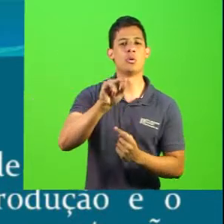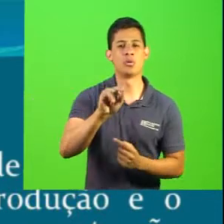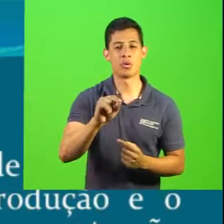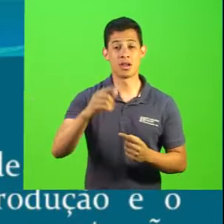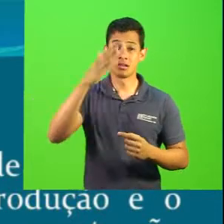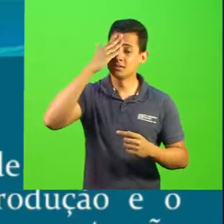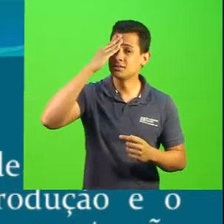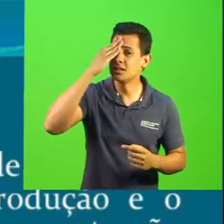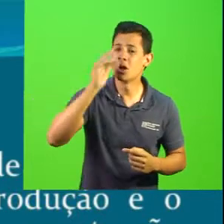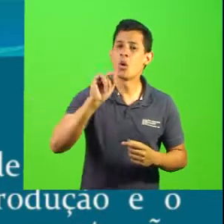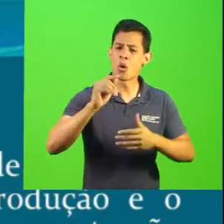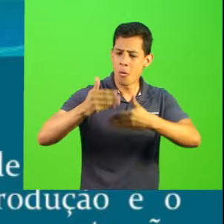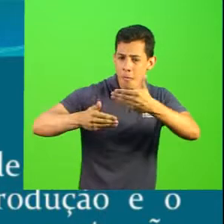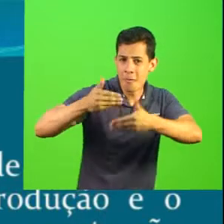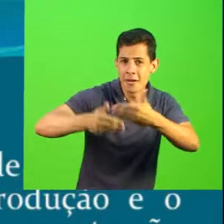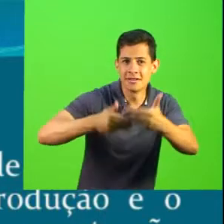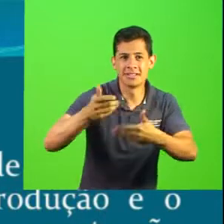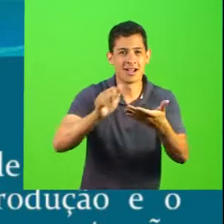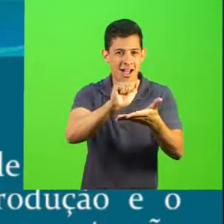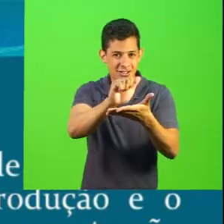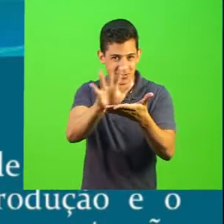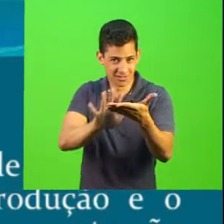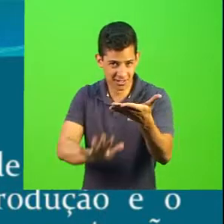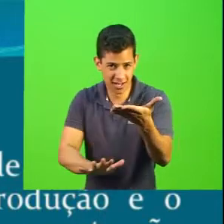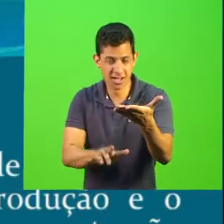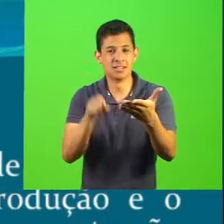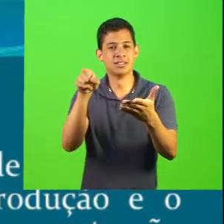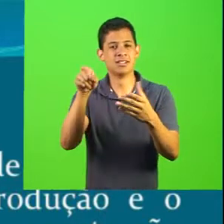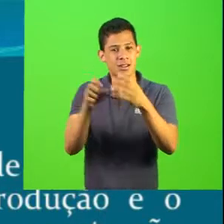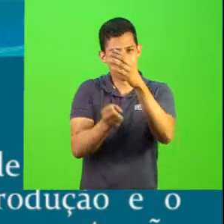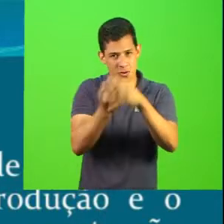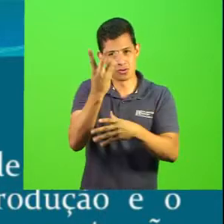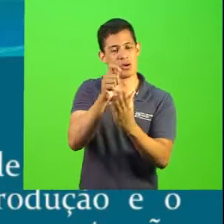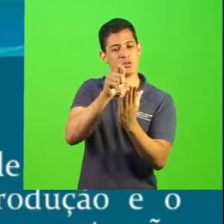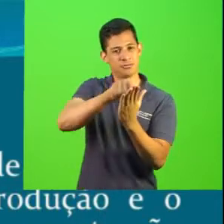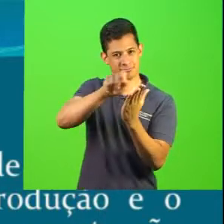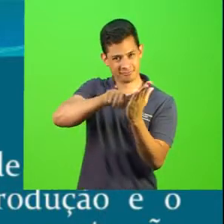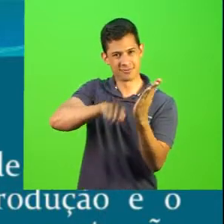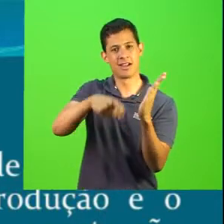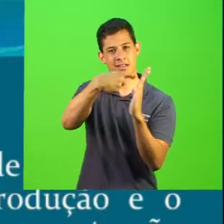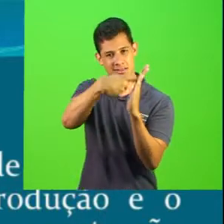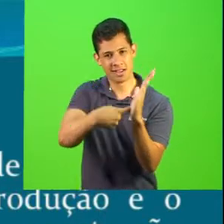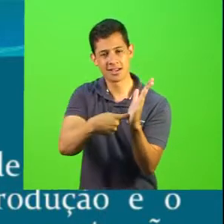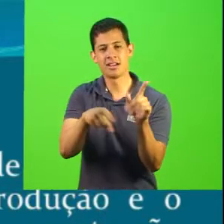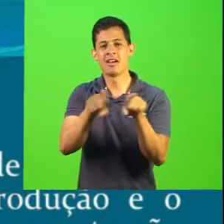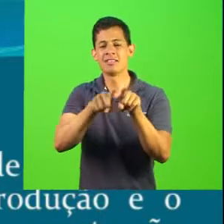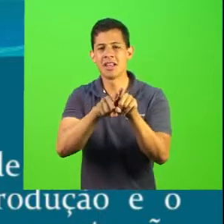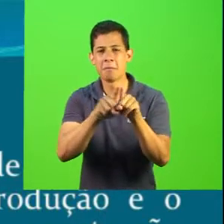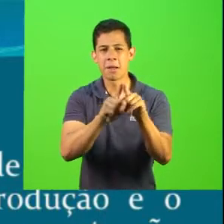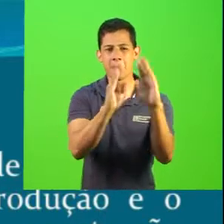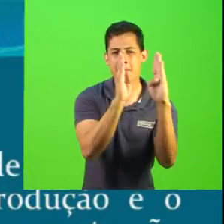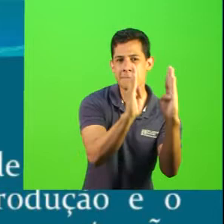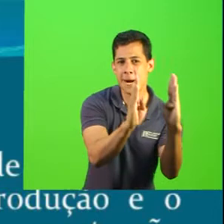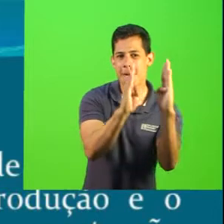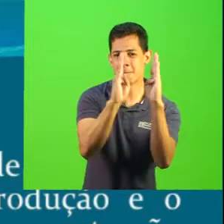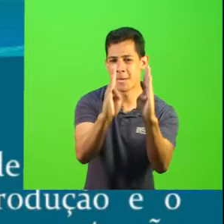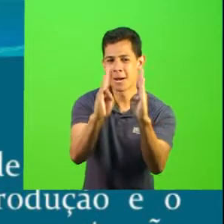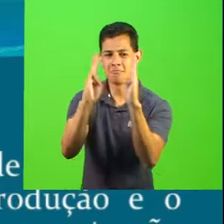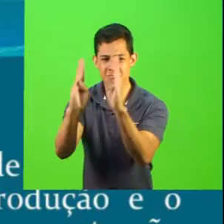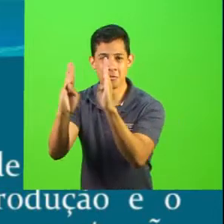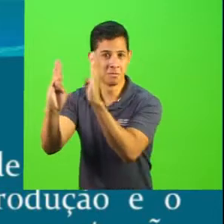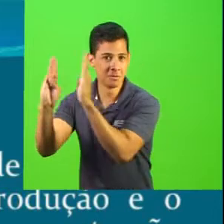objetivo também é compreender os processos envolvidos na atividade de produção de textos, bem como as